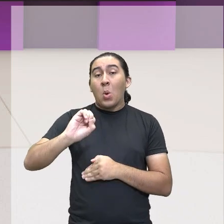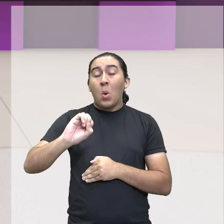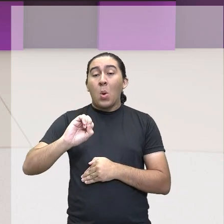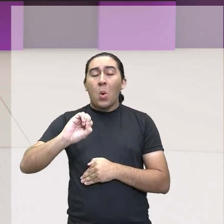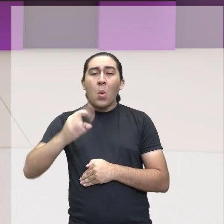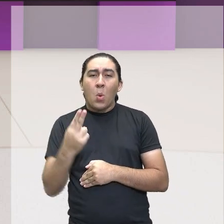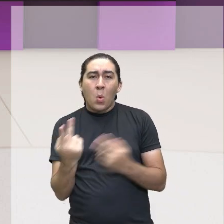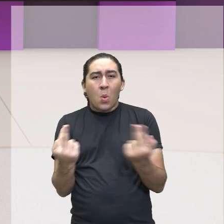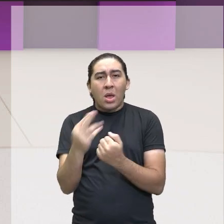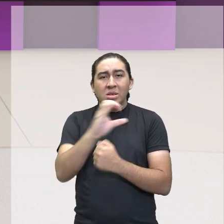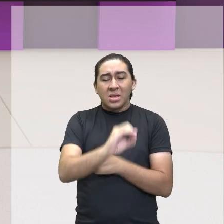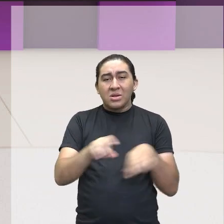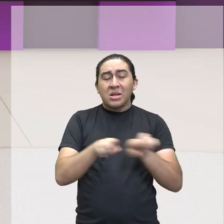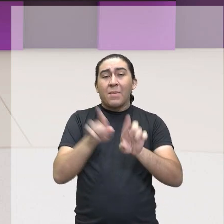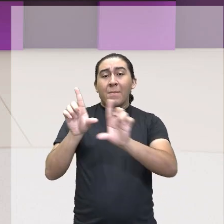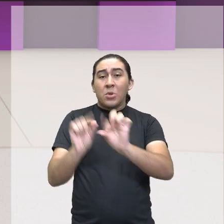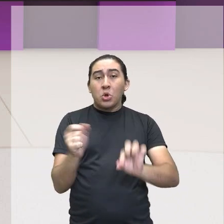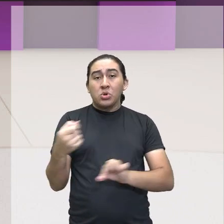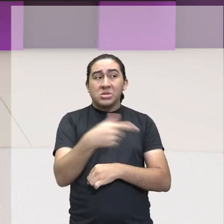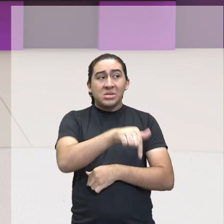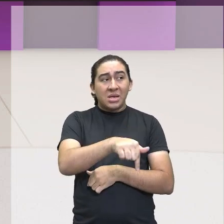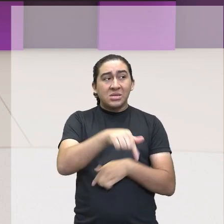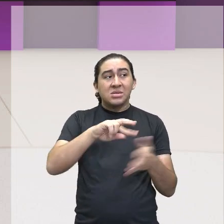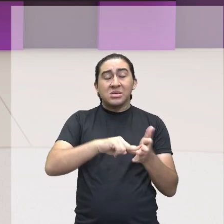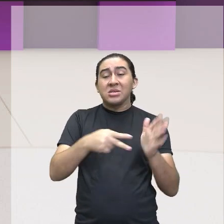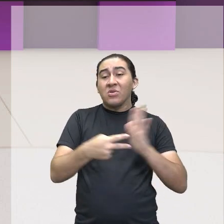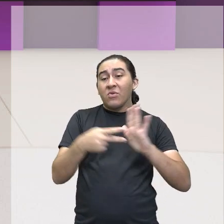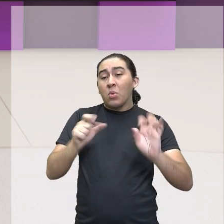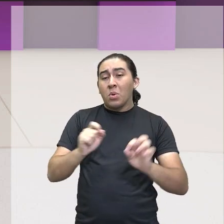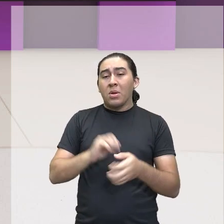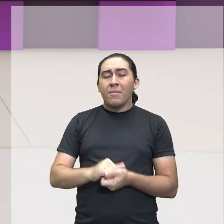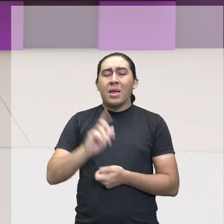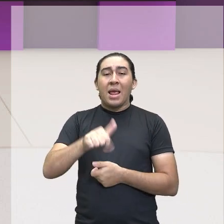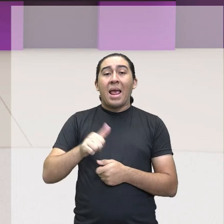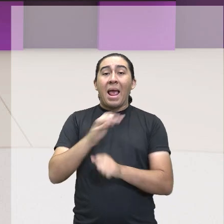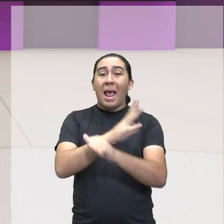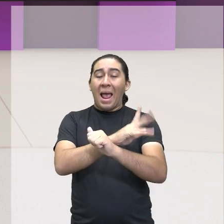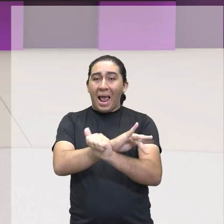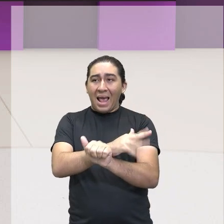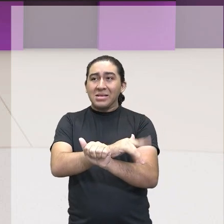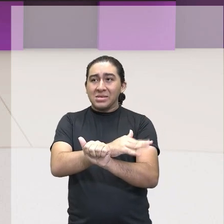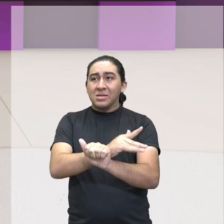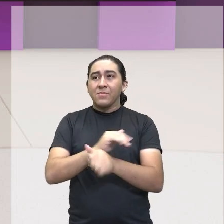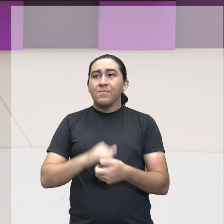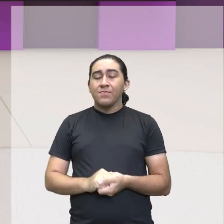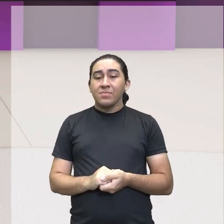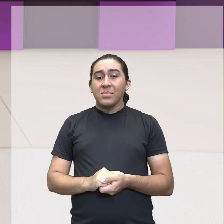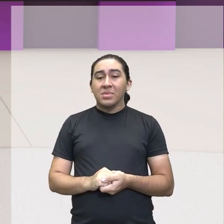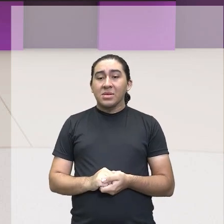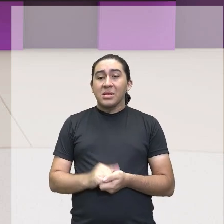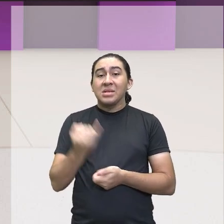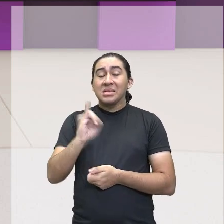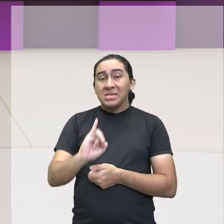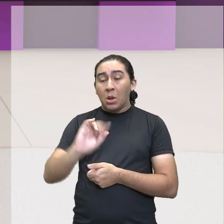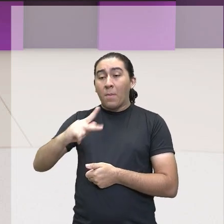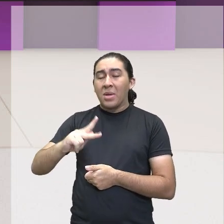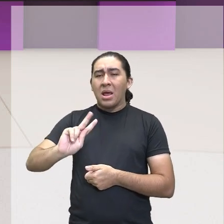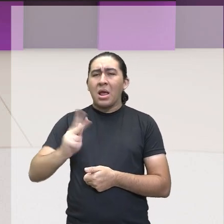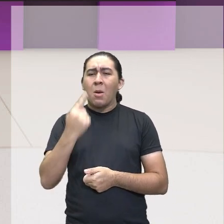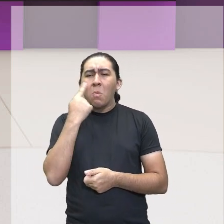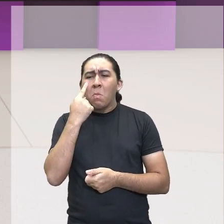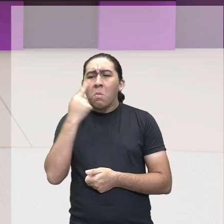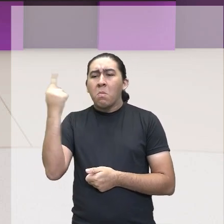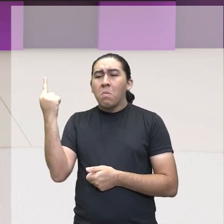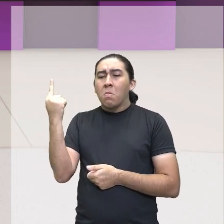menor que 7, isso significa que a solução ela é ácida. Quando esse pH, olha ali a outra cor, vai